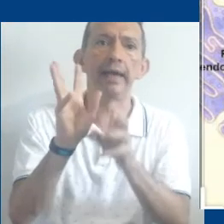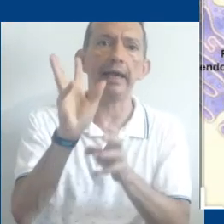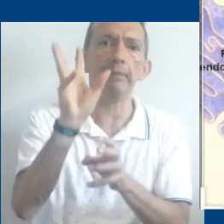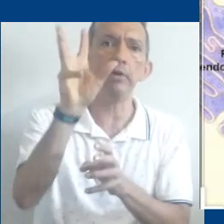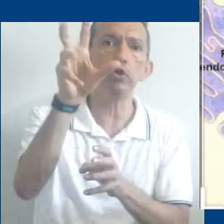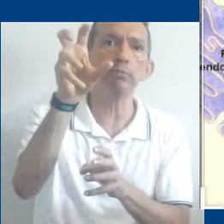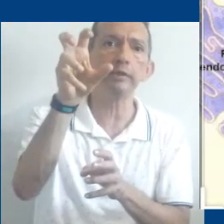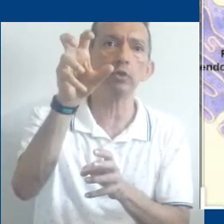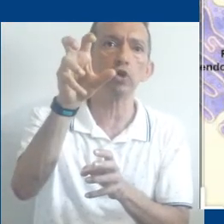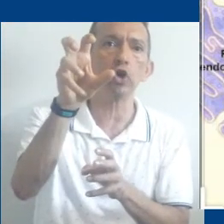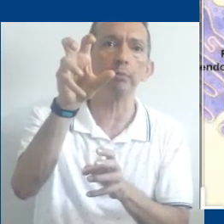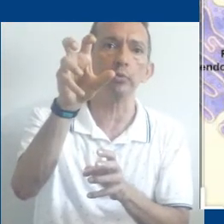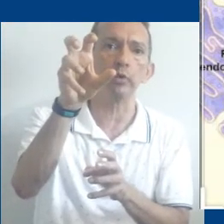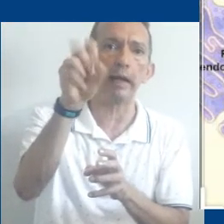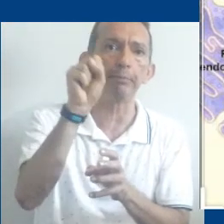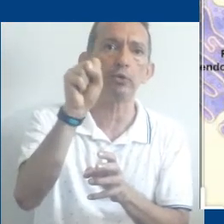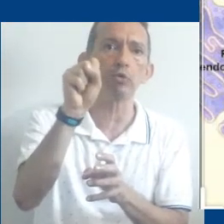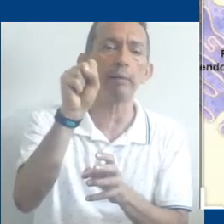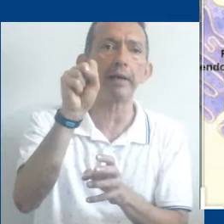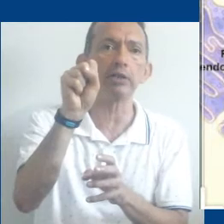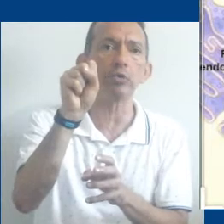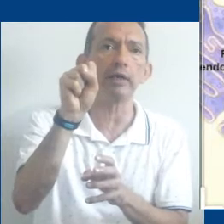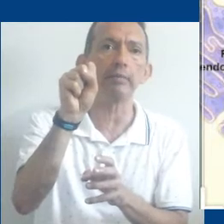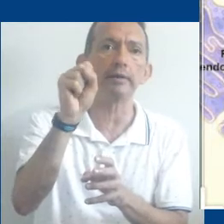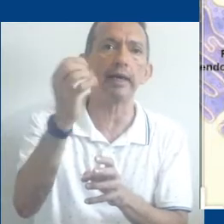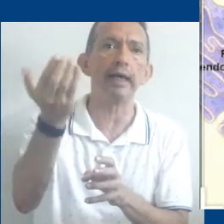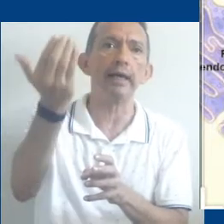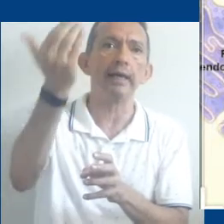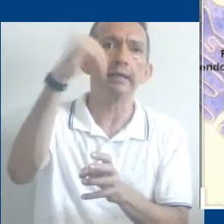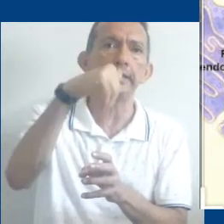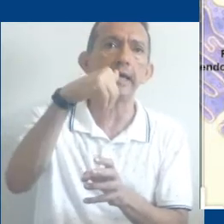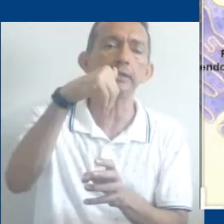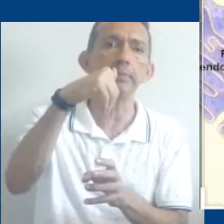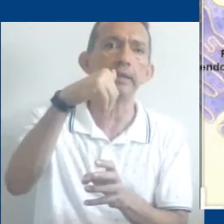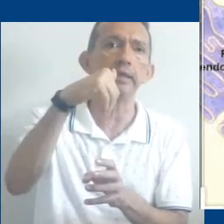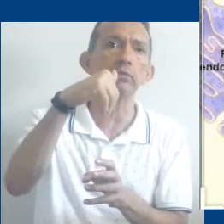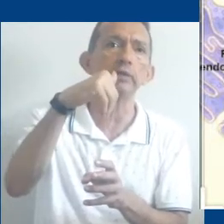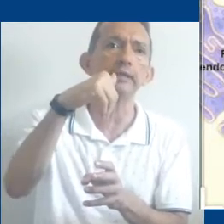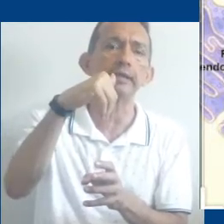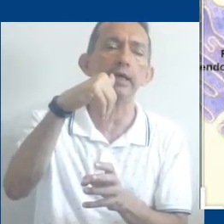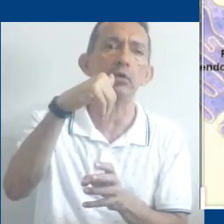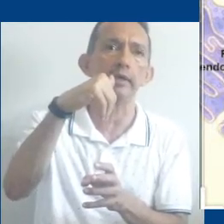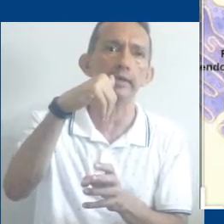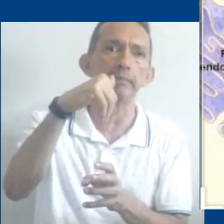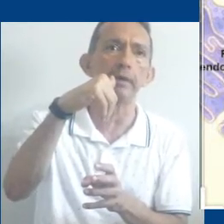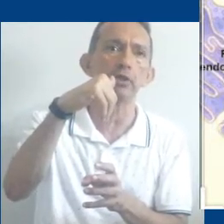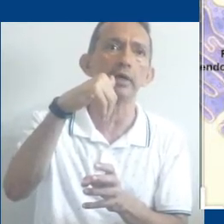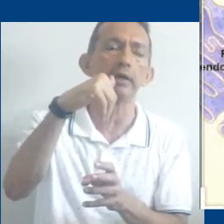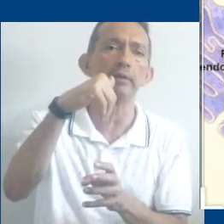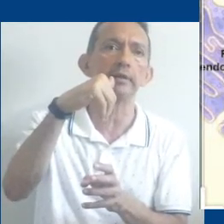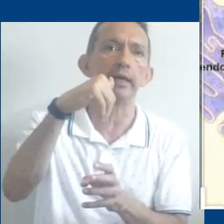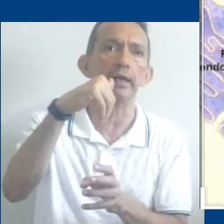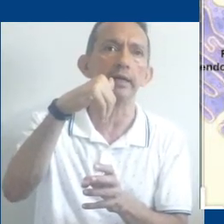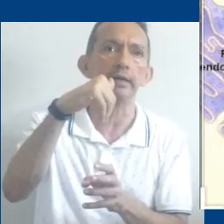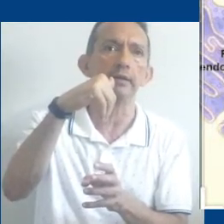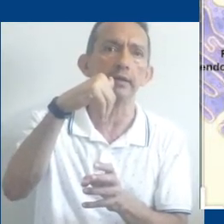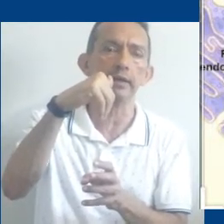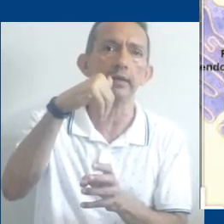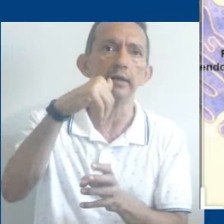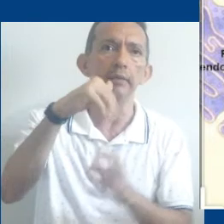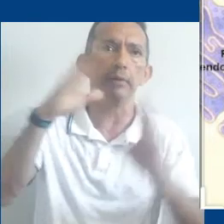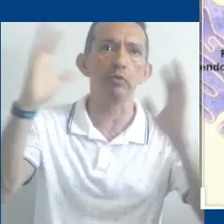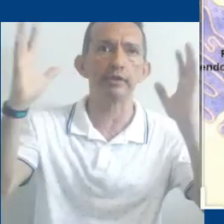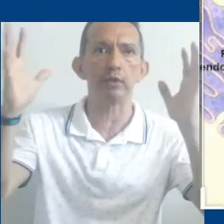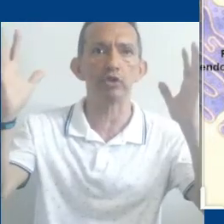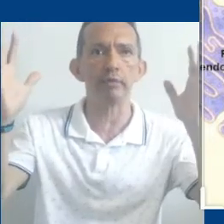ameba, ela emite o pseudópodo, captura uma partícula alimentar, traz para dentro da célula essa partícula alimentar,